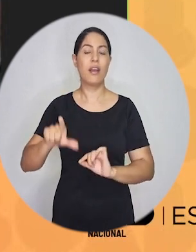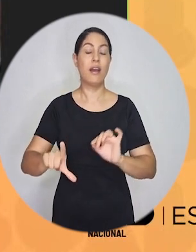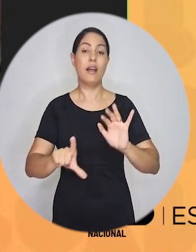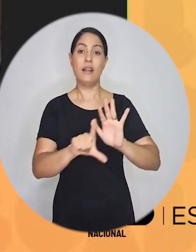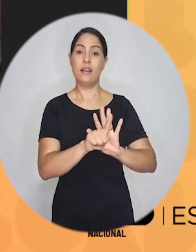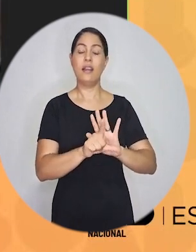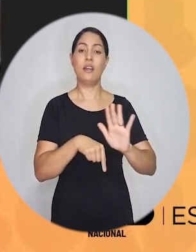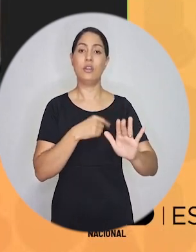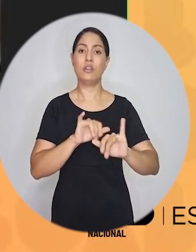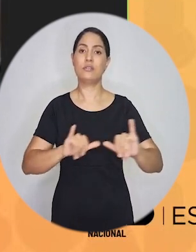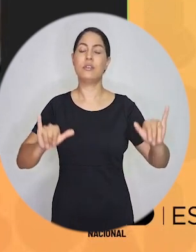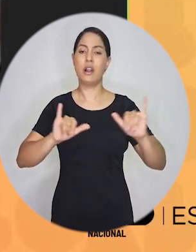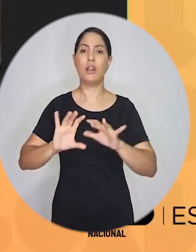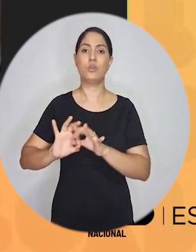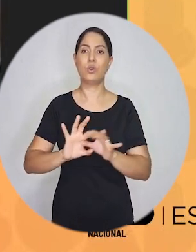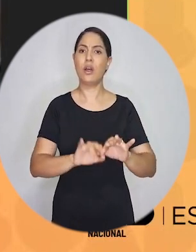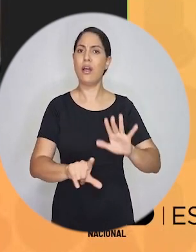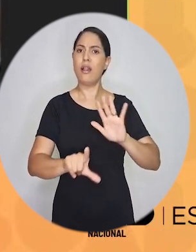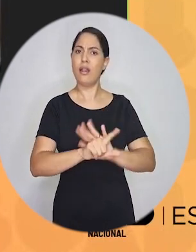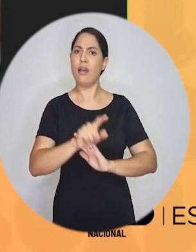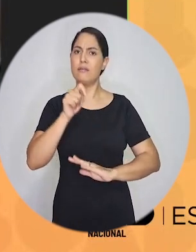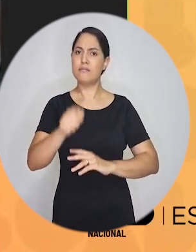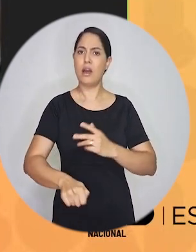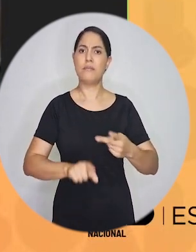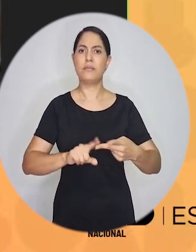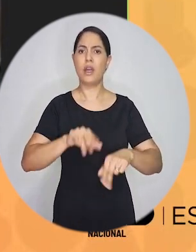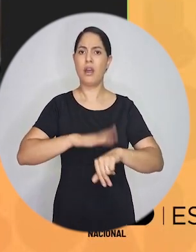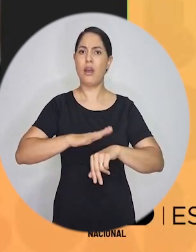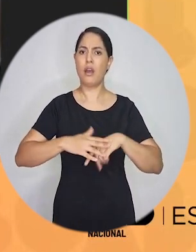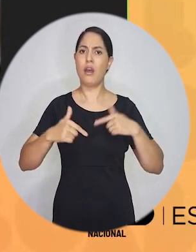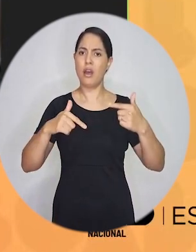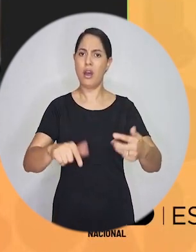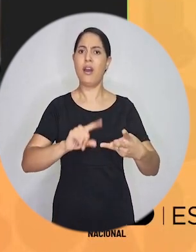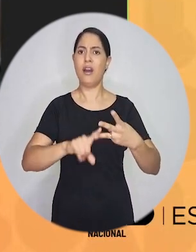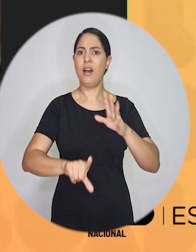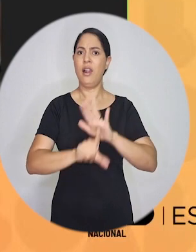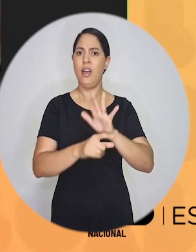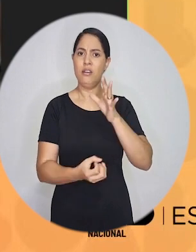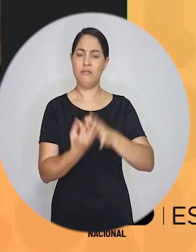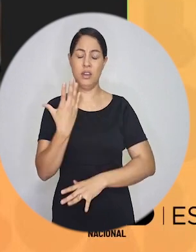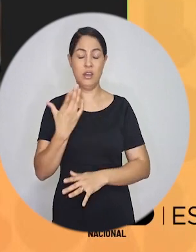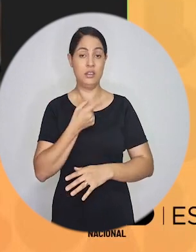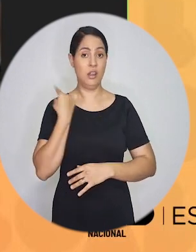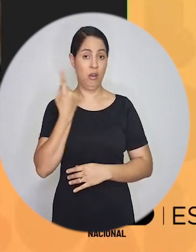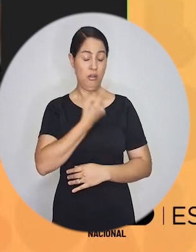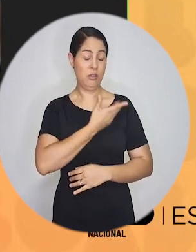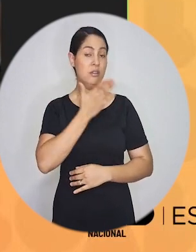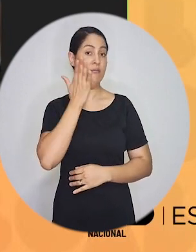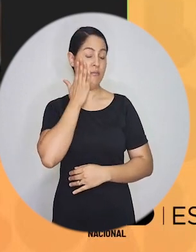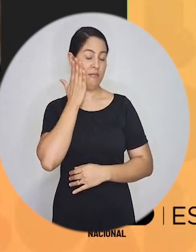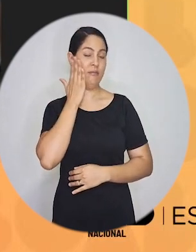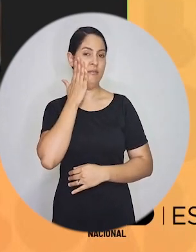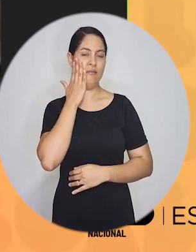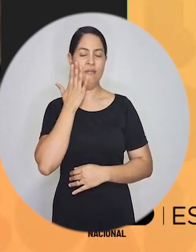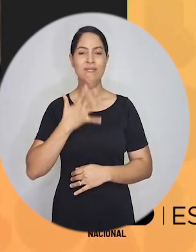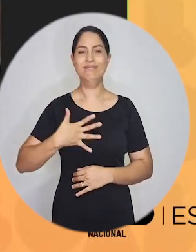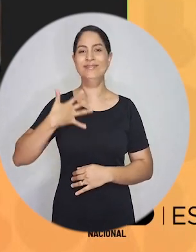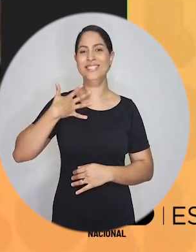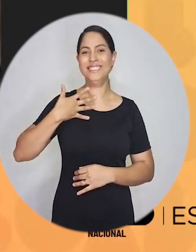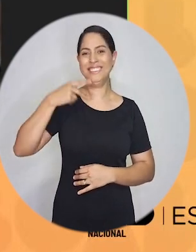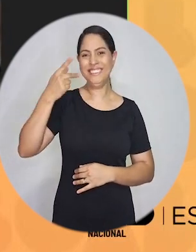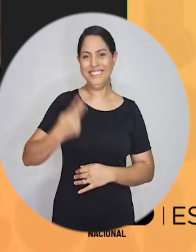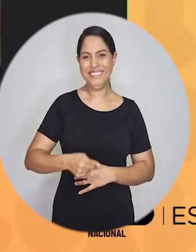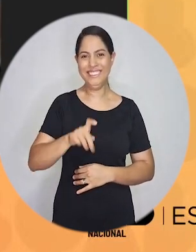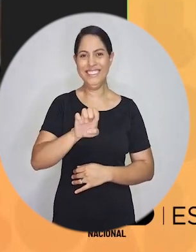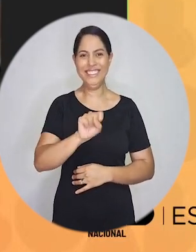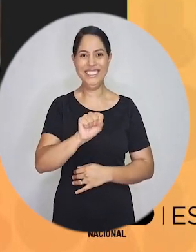ato estatuído, de ato legislado, de ato colocado em vigor. Então é uma honra muito grande. Eu já